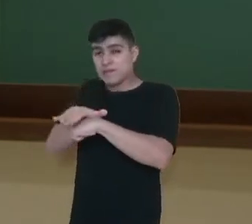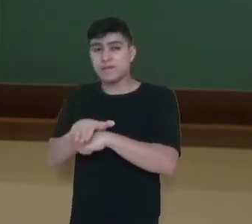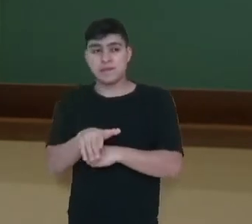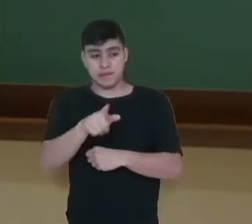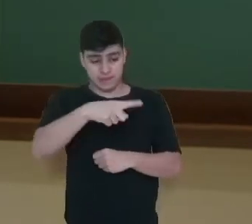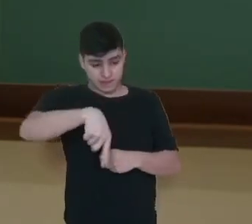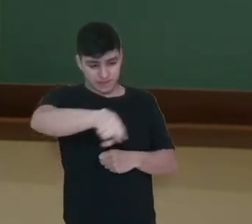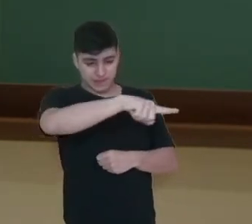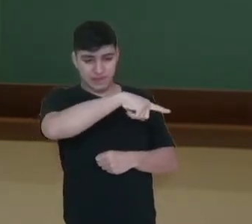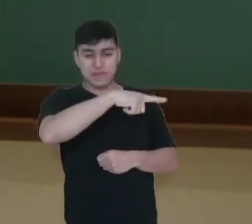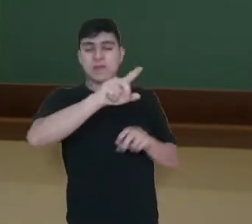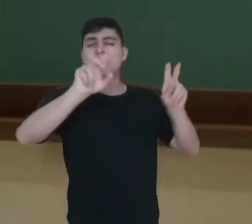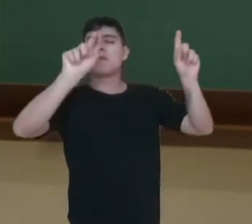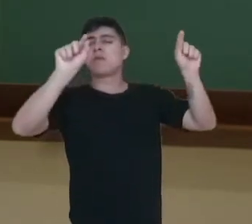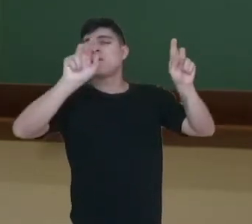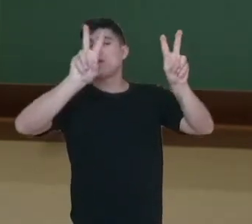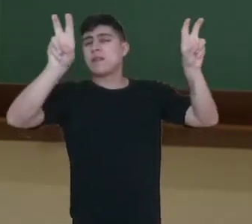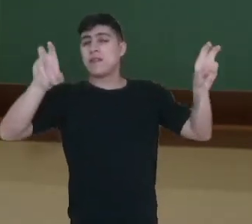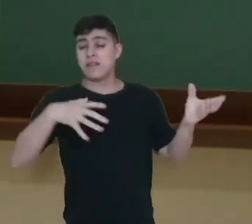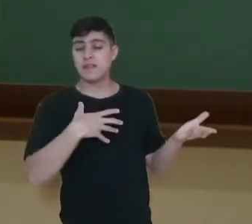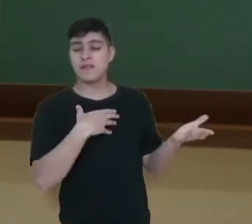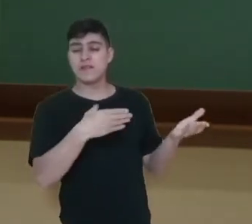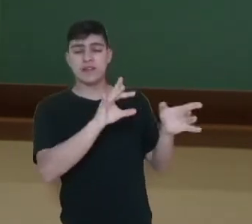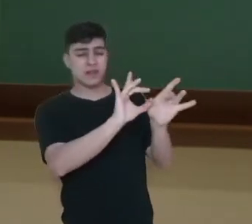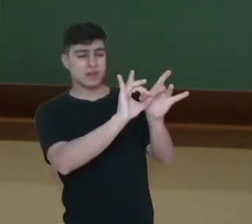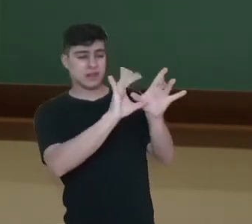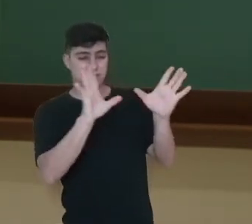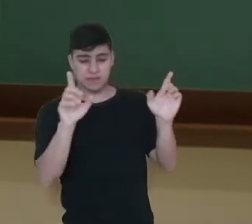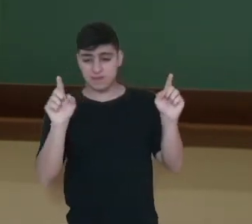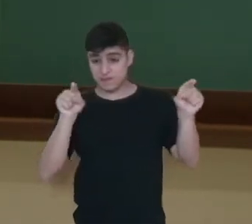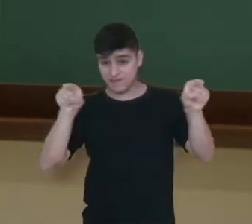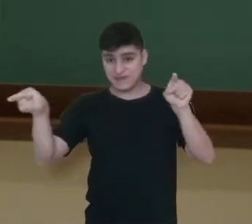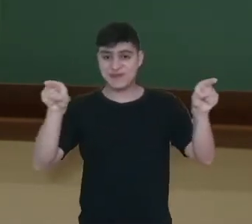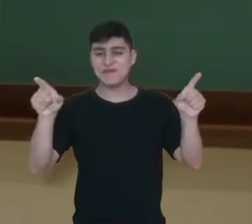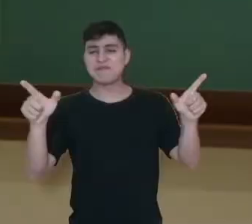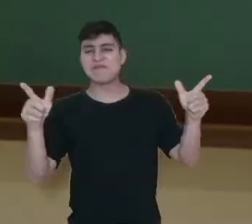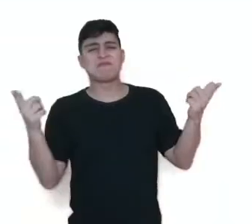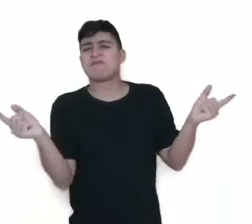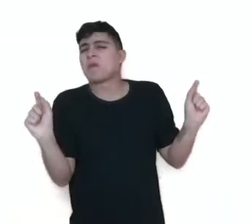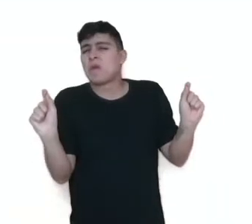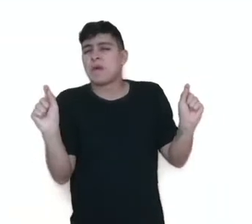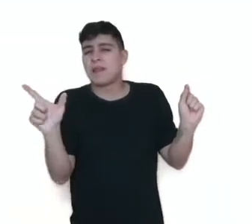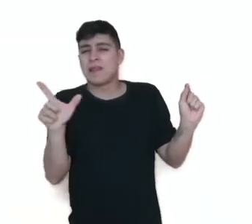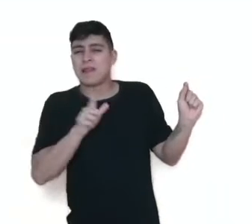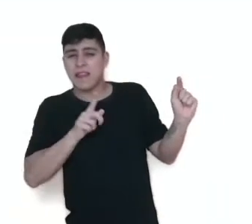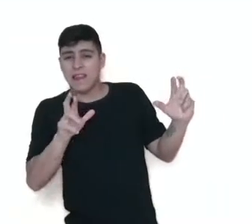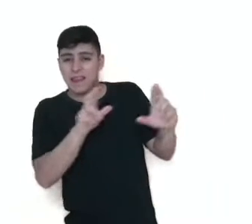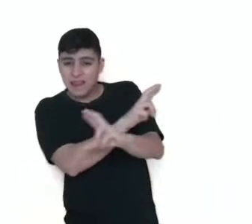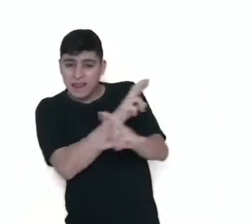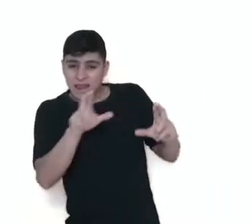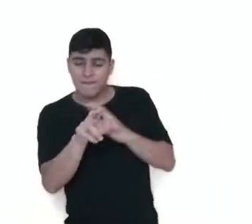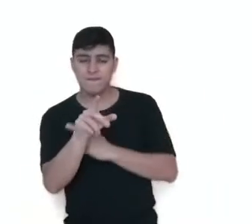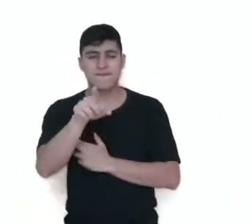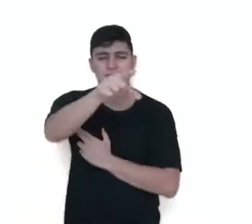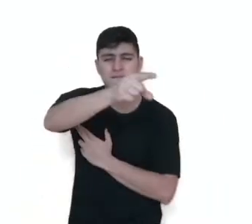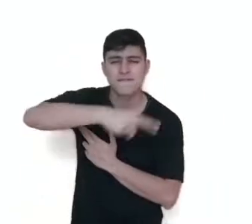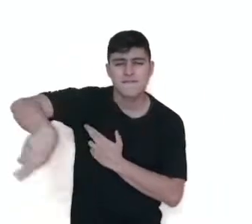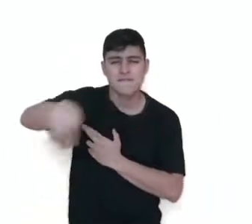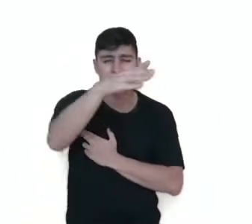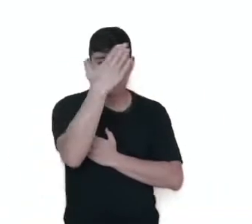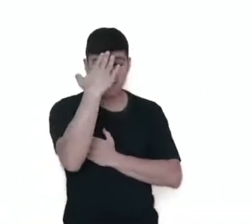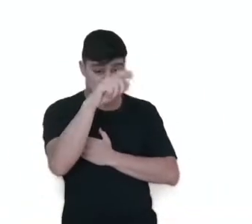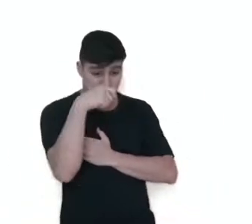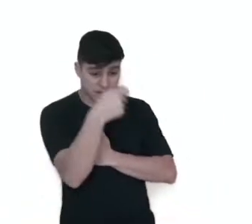liberdade, O que esses temas eles têm em comum, E o que você sabe sobre esses